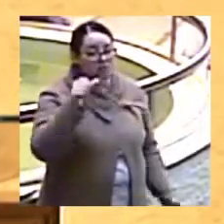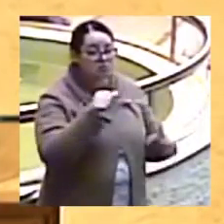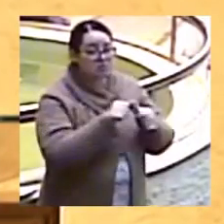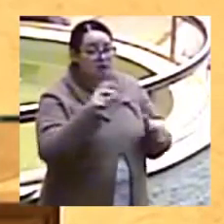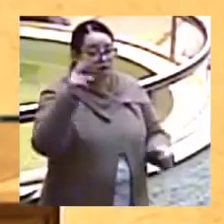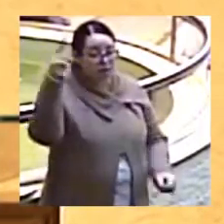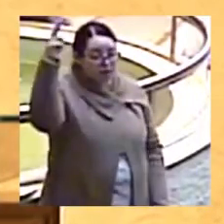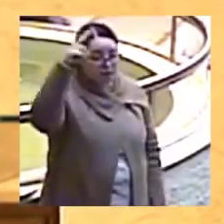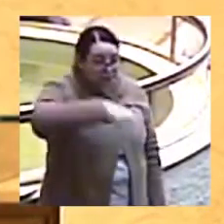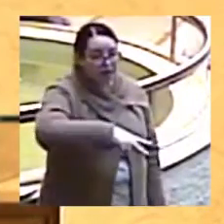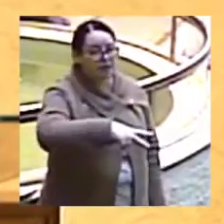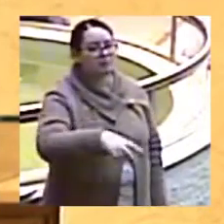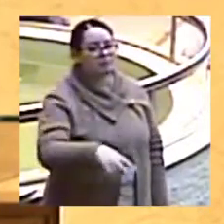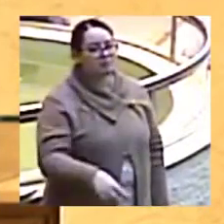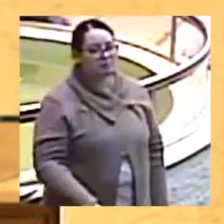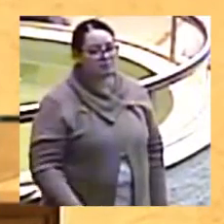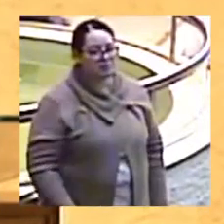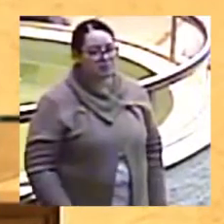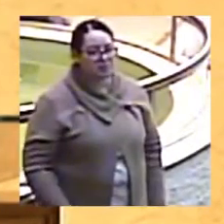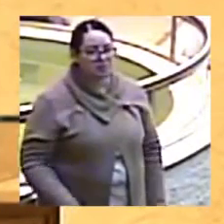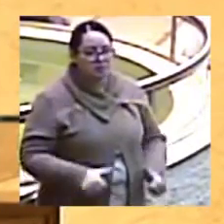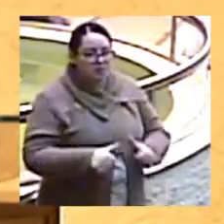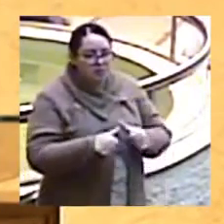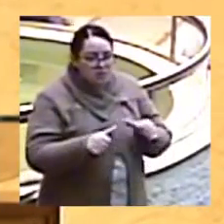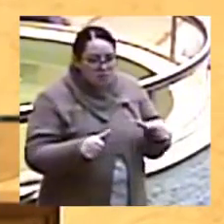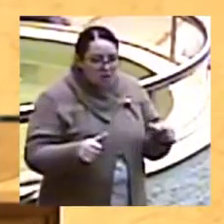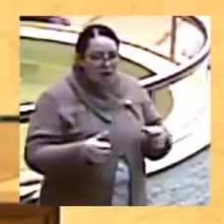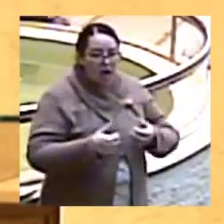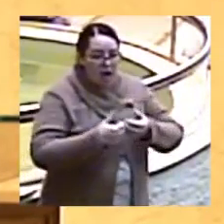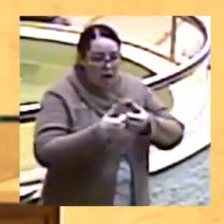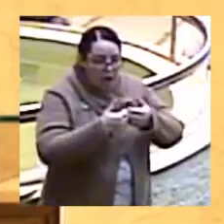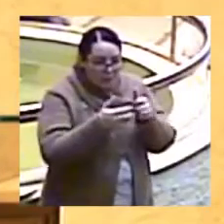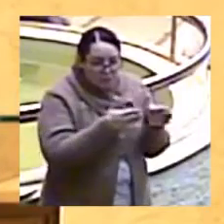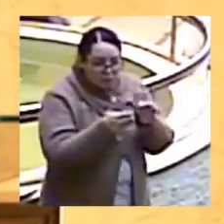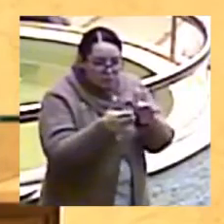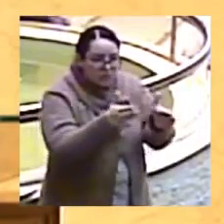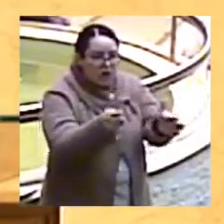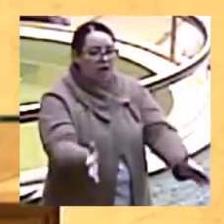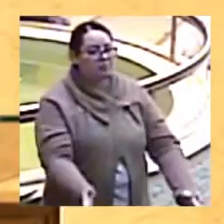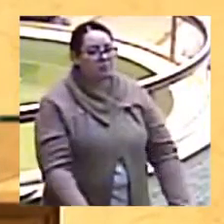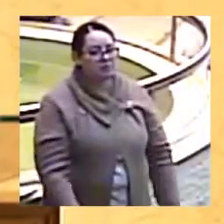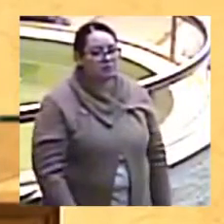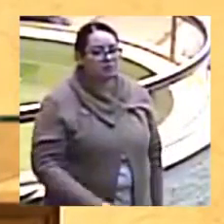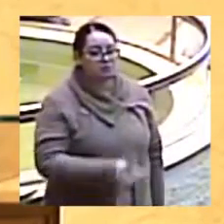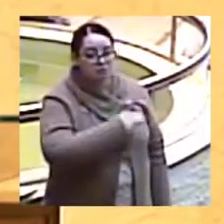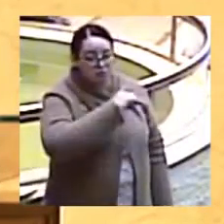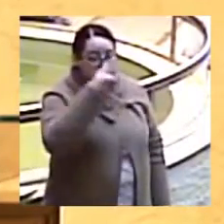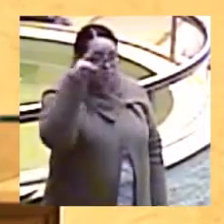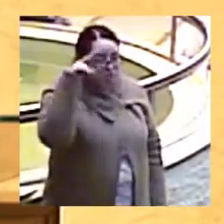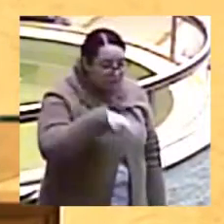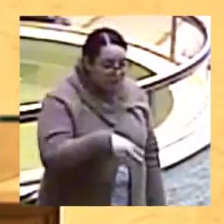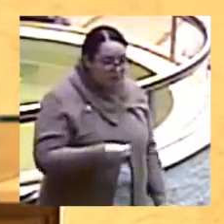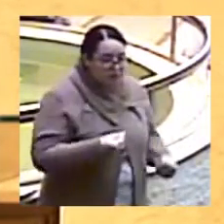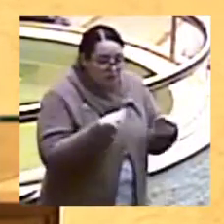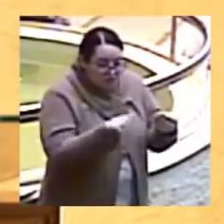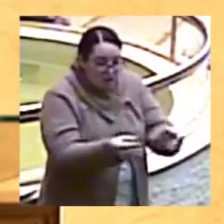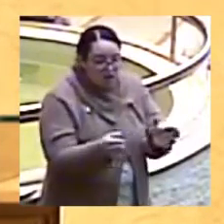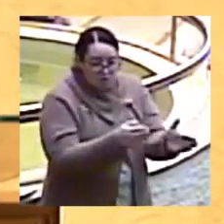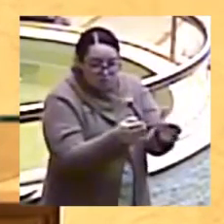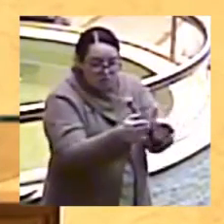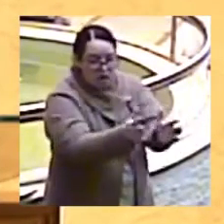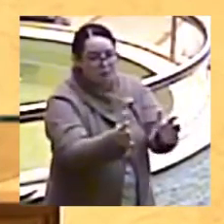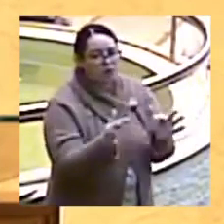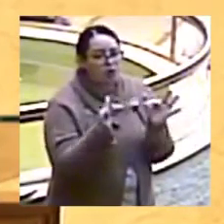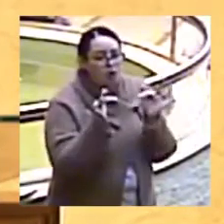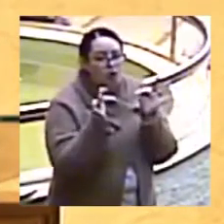contemplando, a vida dele, mas, com direcionamento. E, quando, Deus, contempla, com direcionamento, o fim, da história,